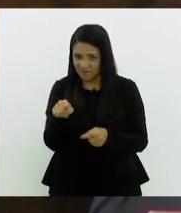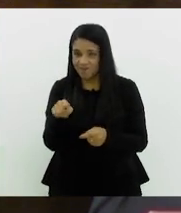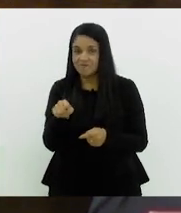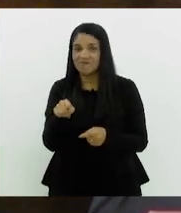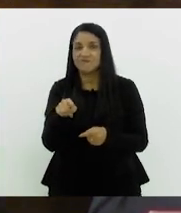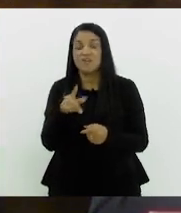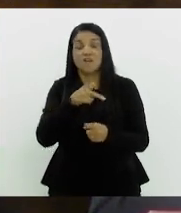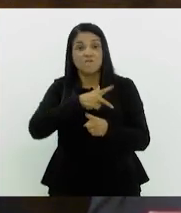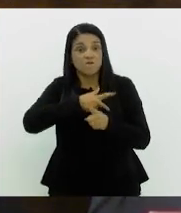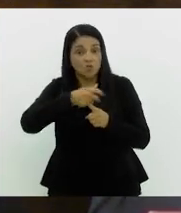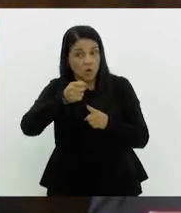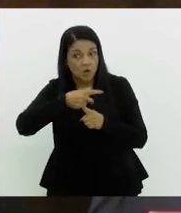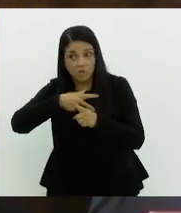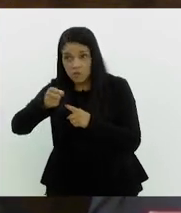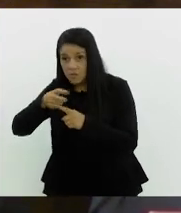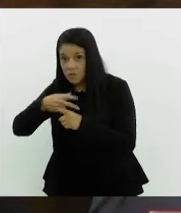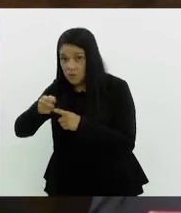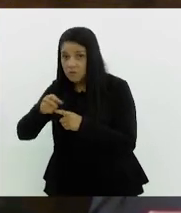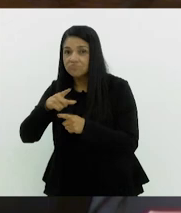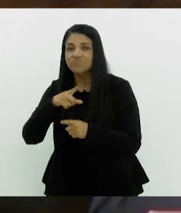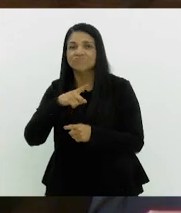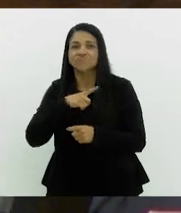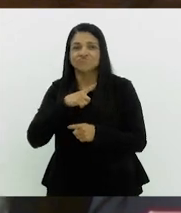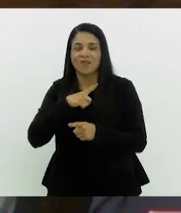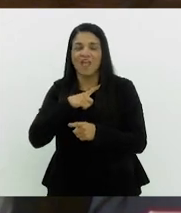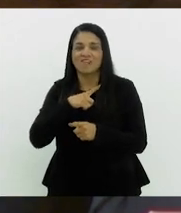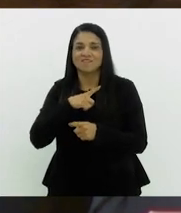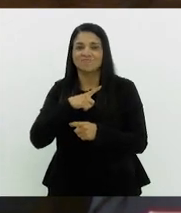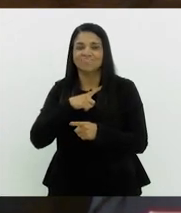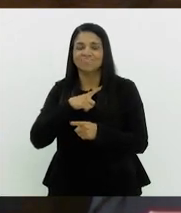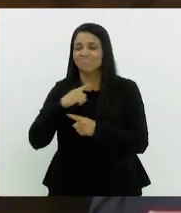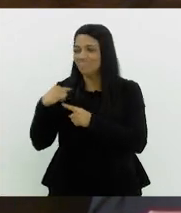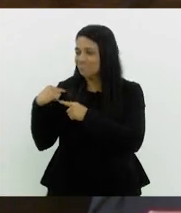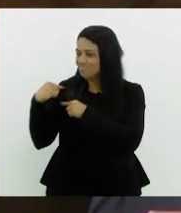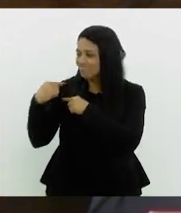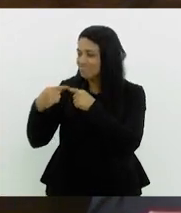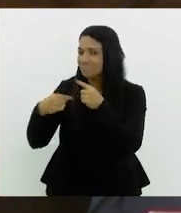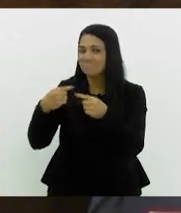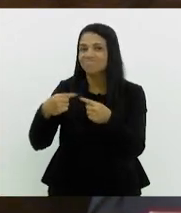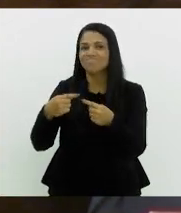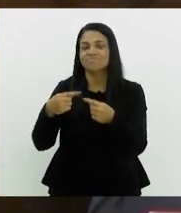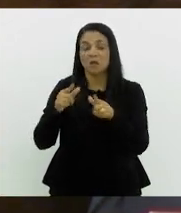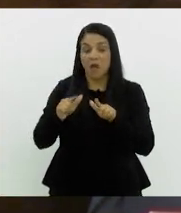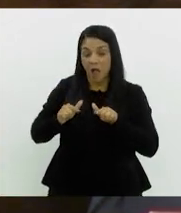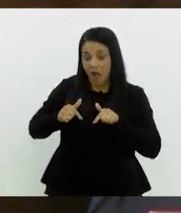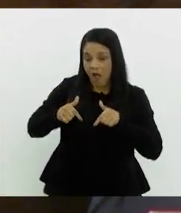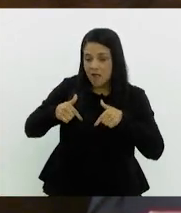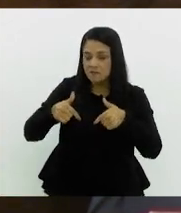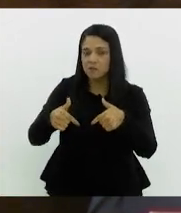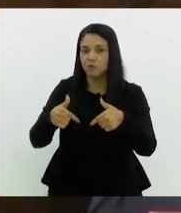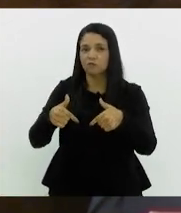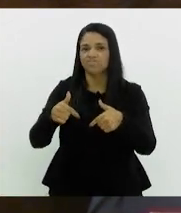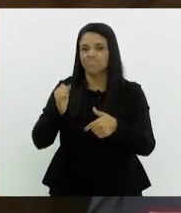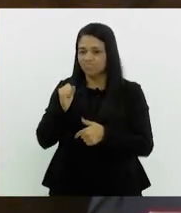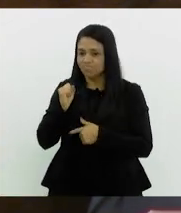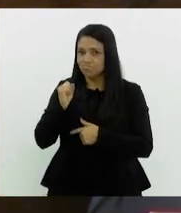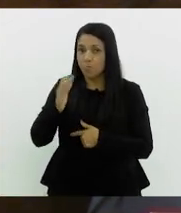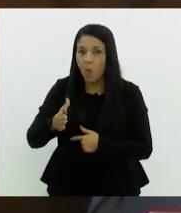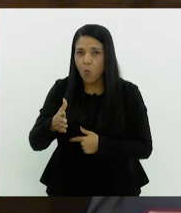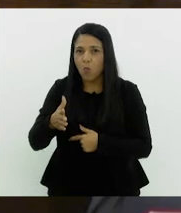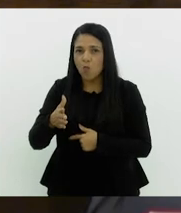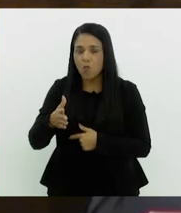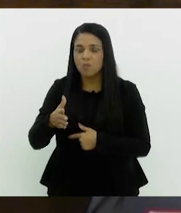saibam que há um legado gerado pela ação efetiva no direito e na defesa